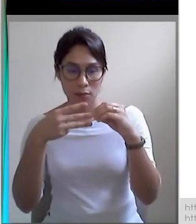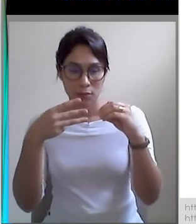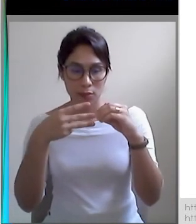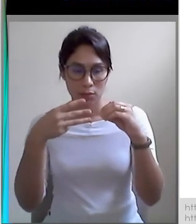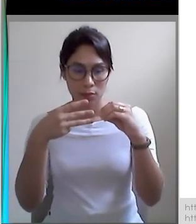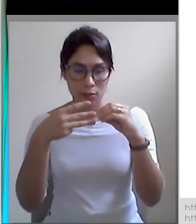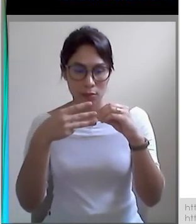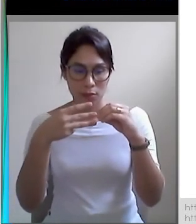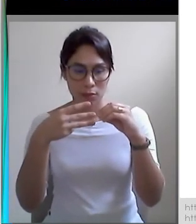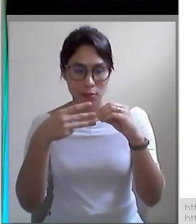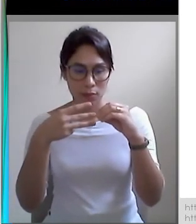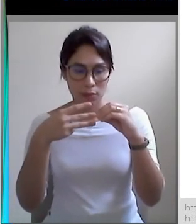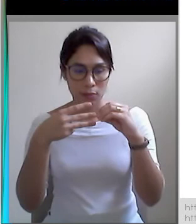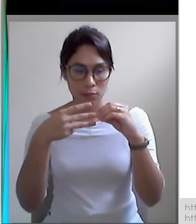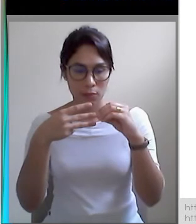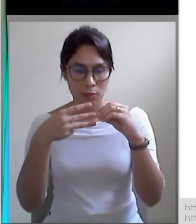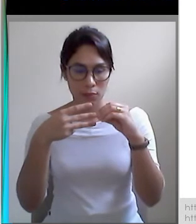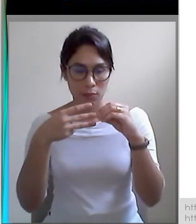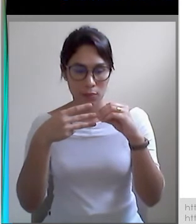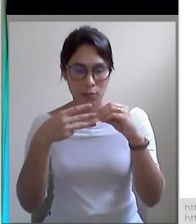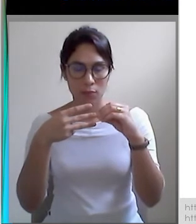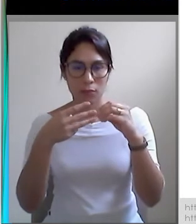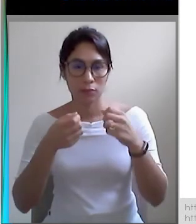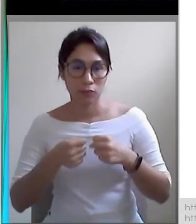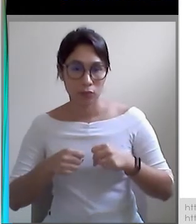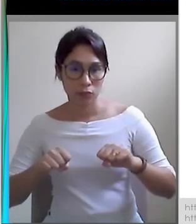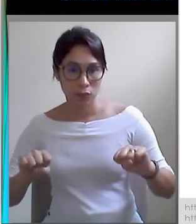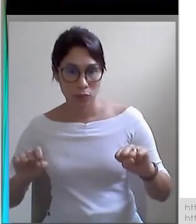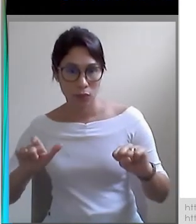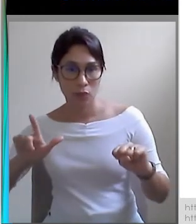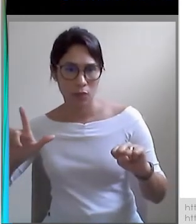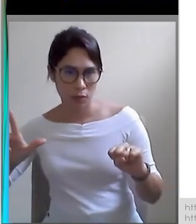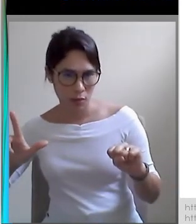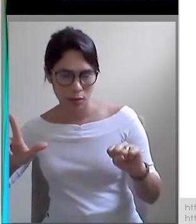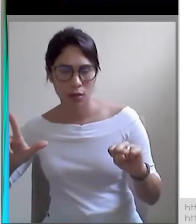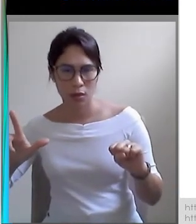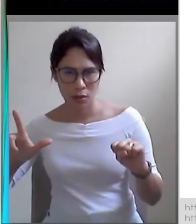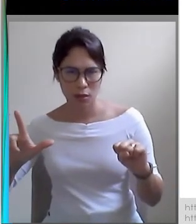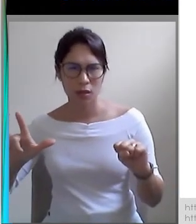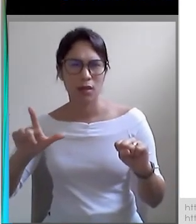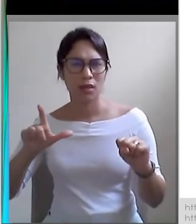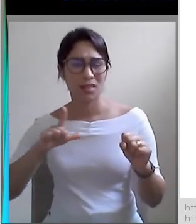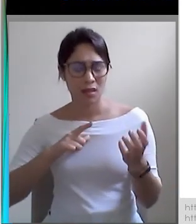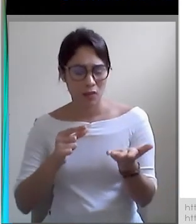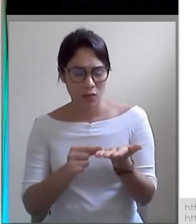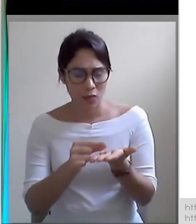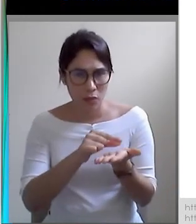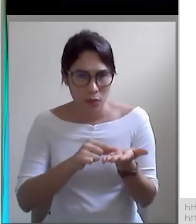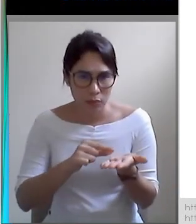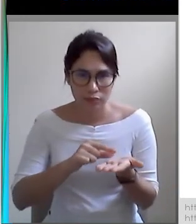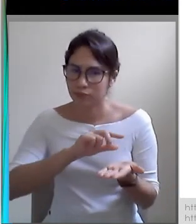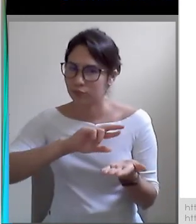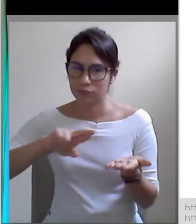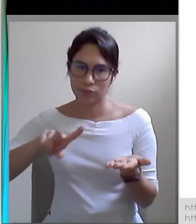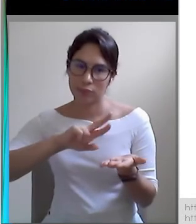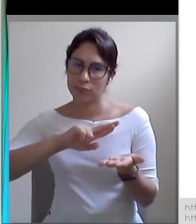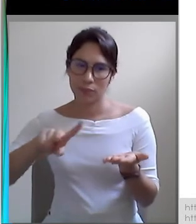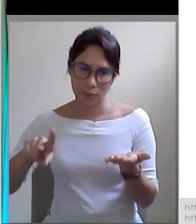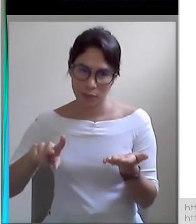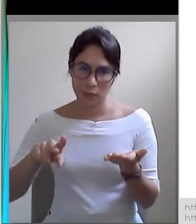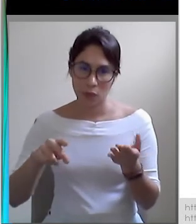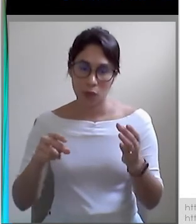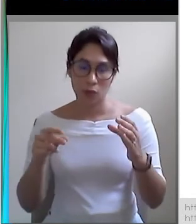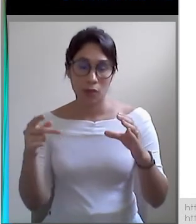Os linfócitos são células agranulócitas, que apresentam um núcleo grande e ocupa grande parte do